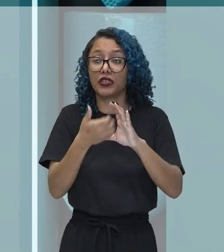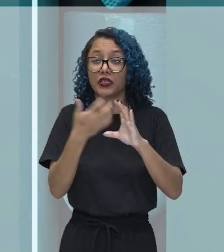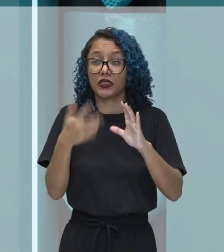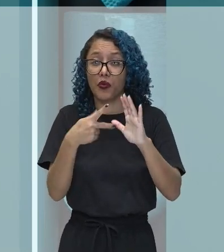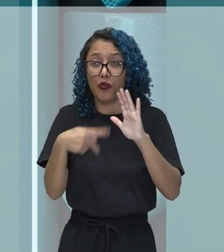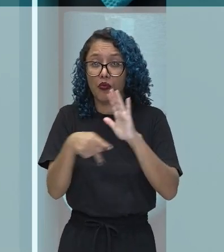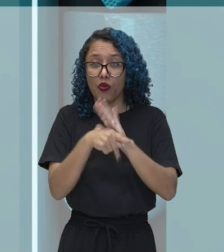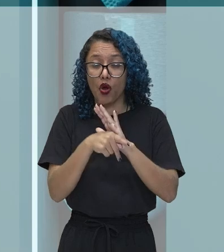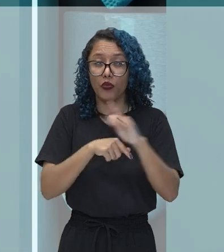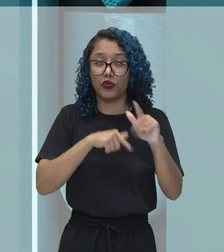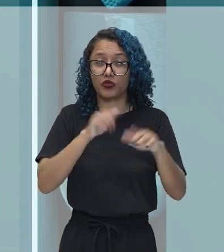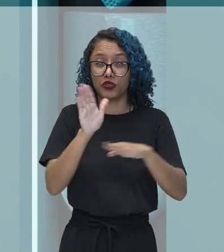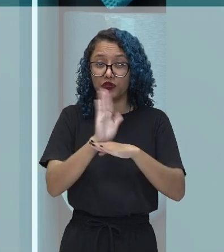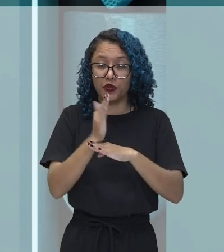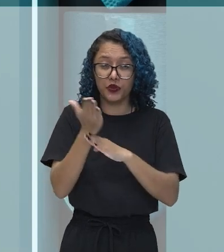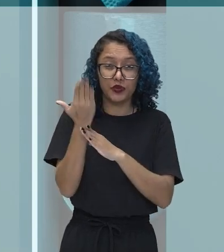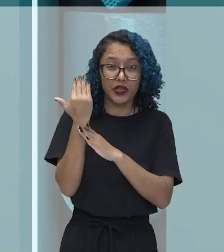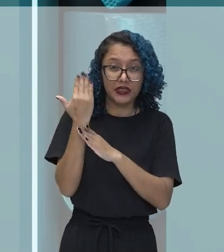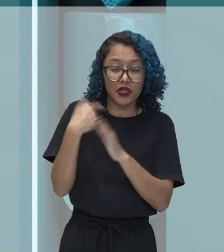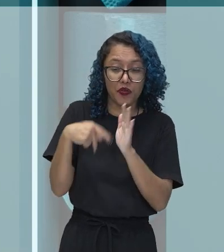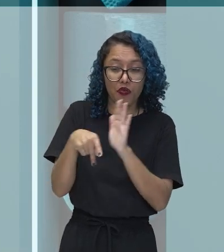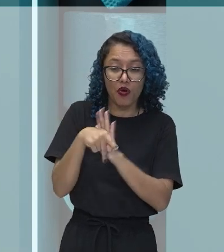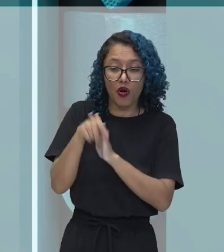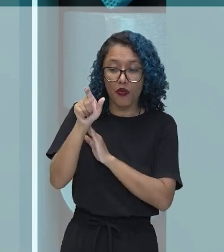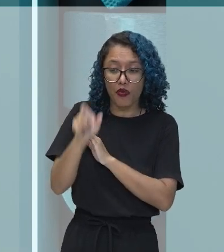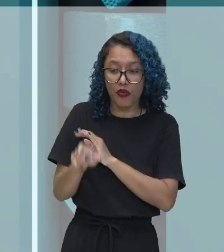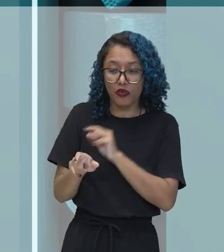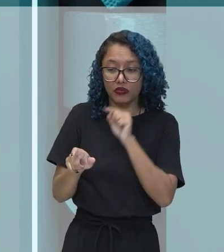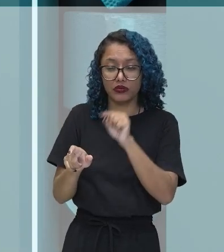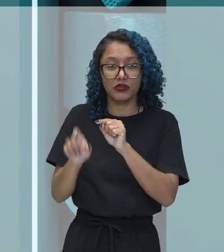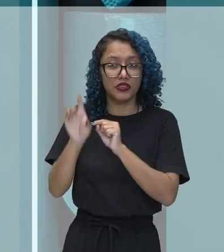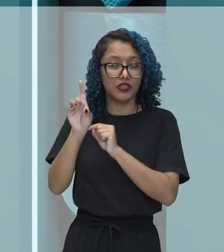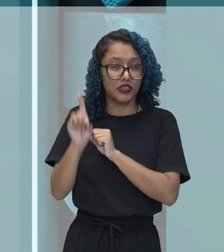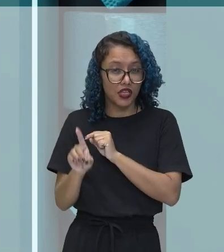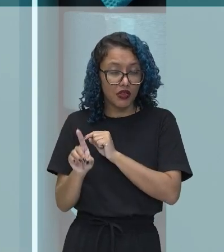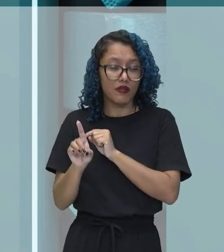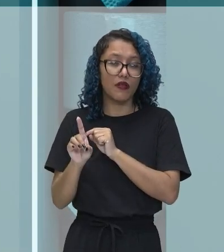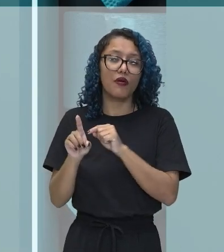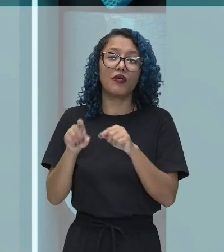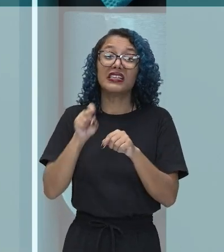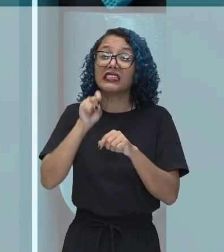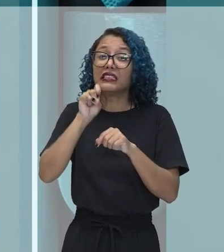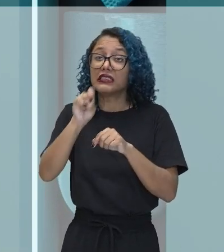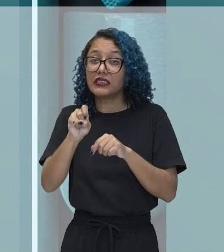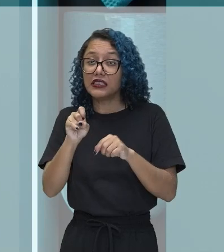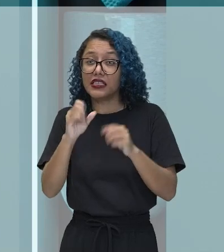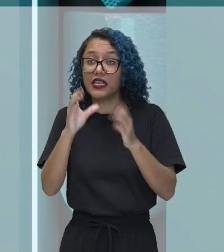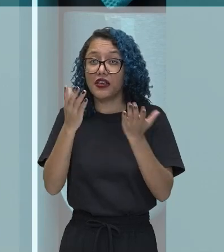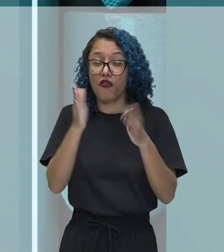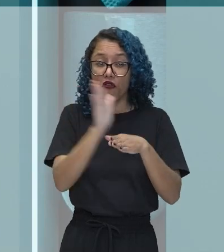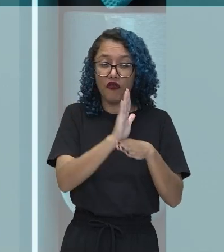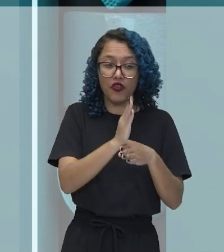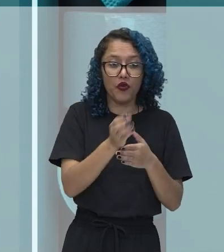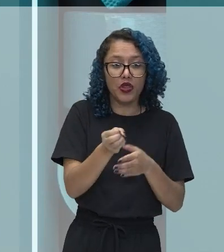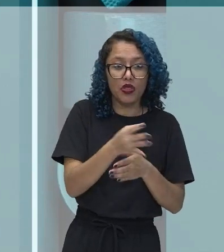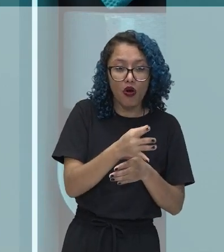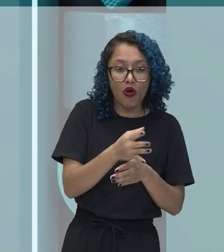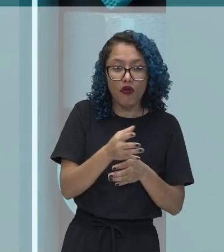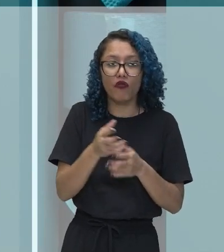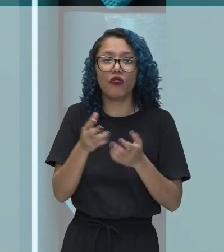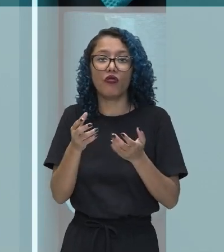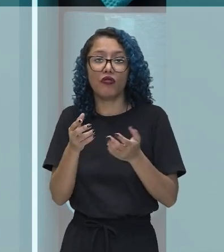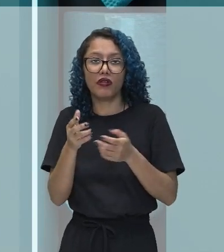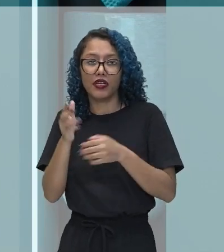fez anteriormente, e se segue a mesma linha esse produto que ele está lançando agora, no caso o